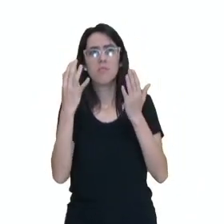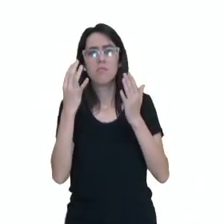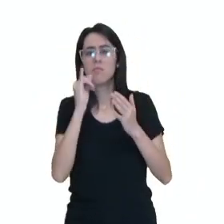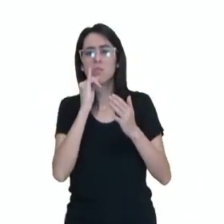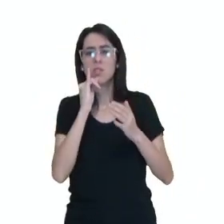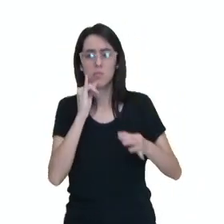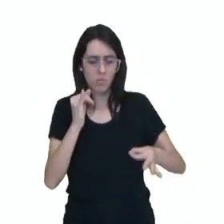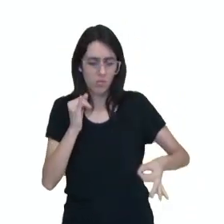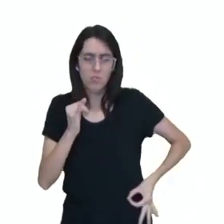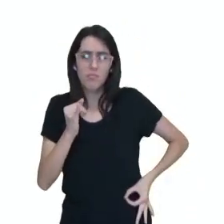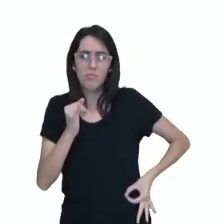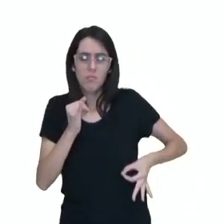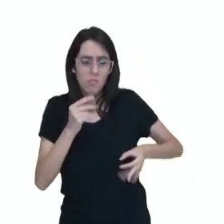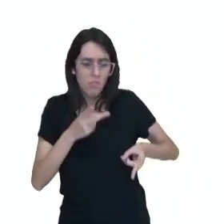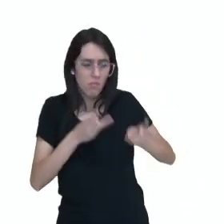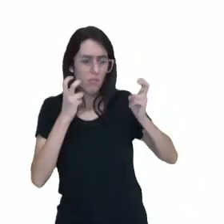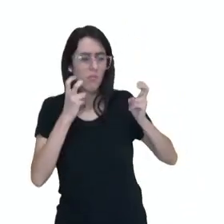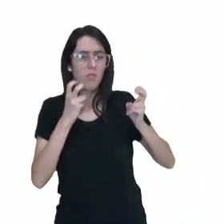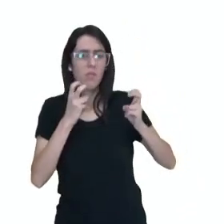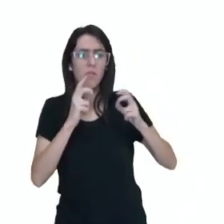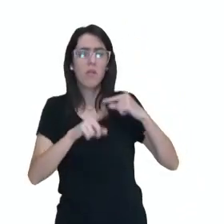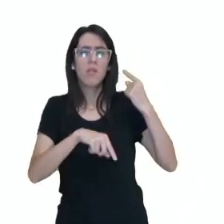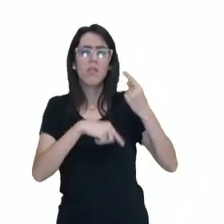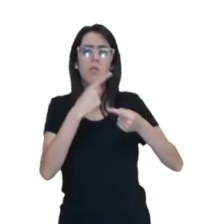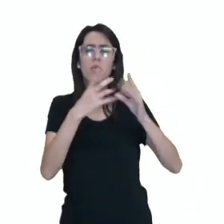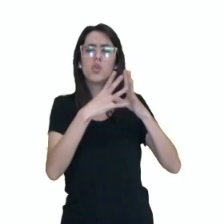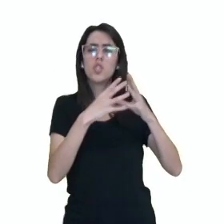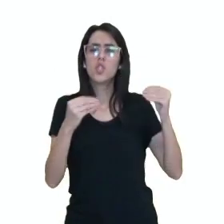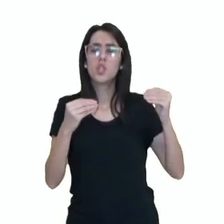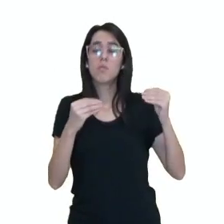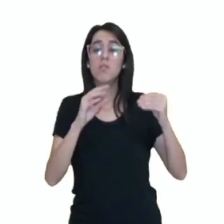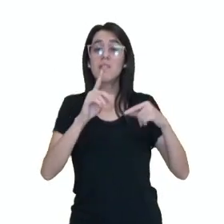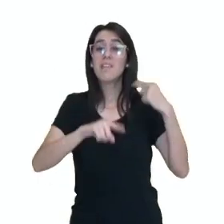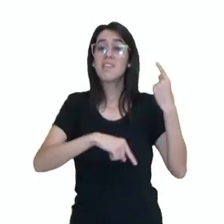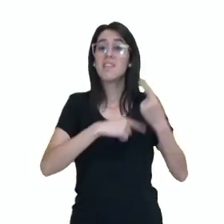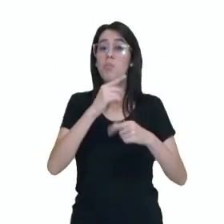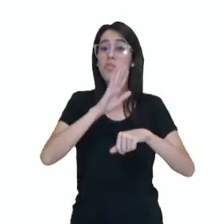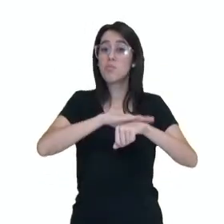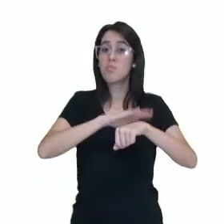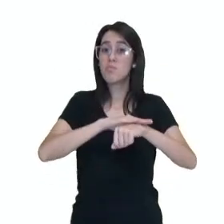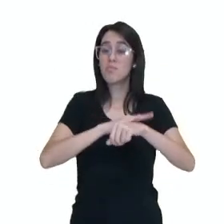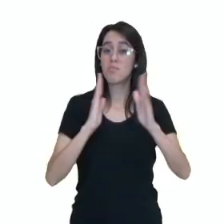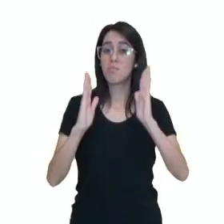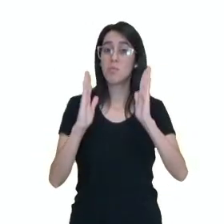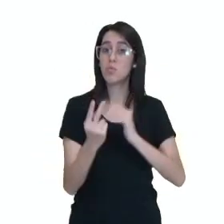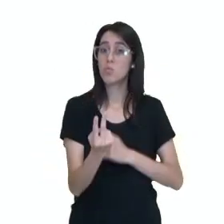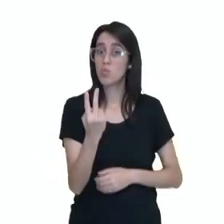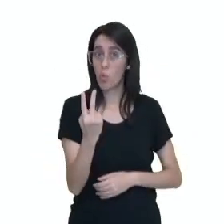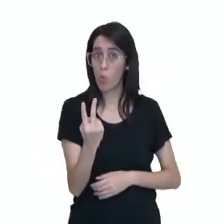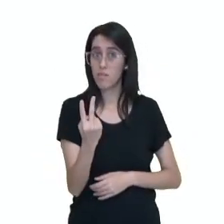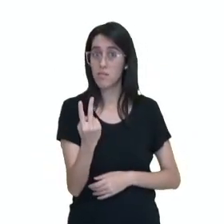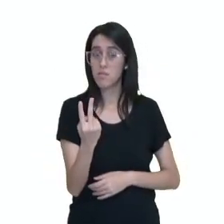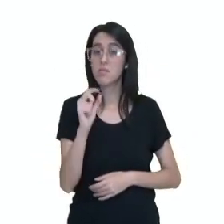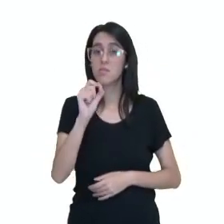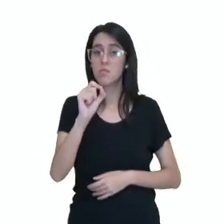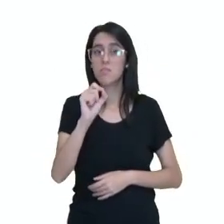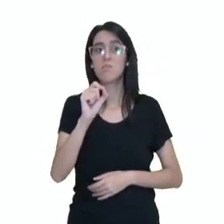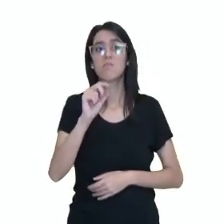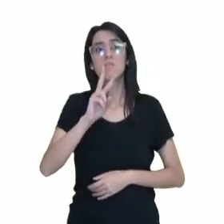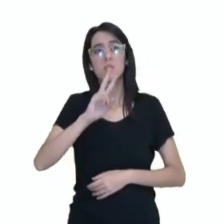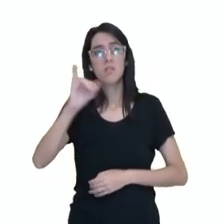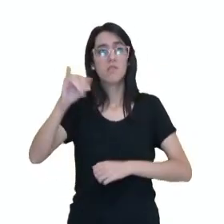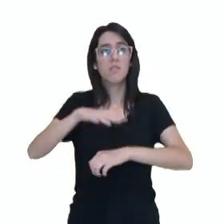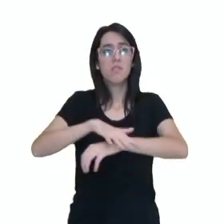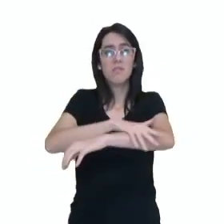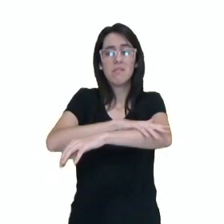tempo e a pessoa acha que está curada. Só que daí está entrando na fase 2, que é o estágio 2, né? Que daí começa a erupção cutânea, né? Começa a